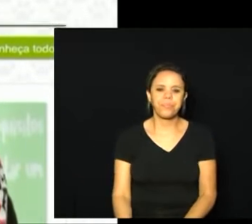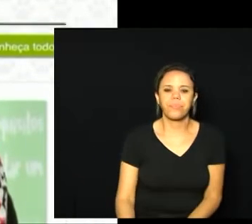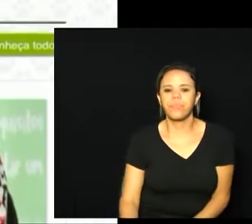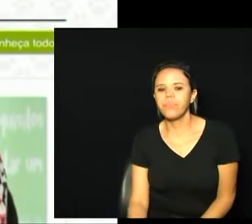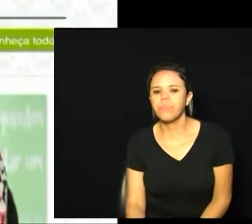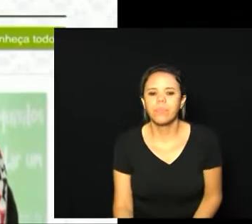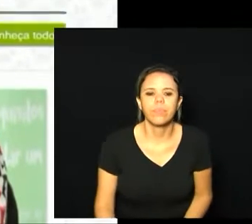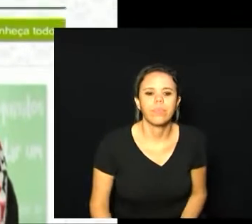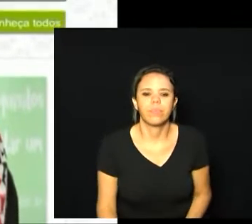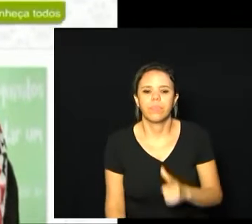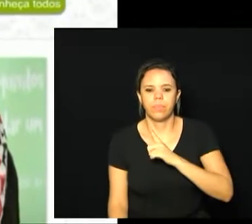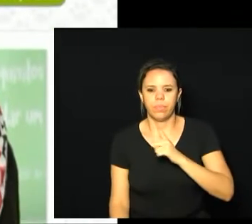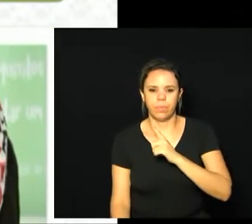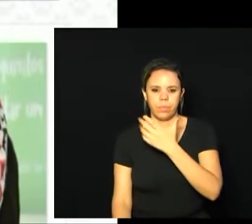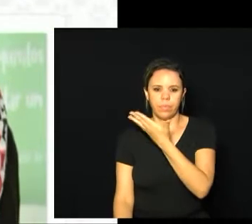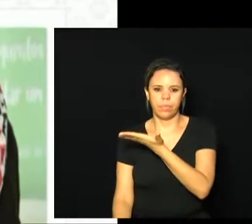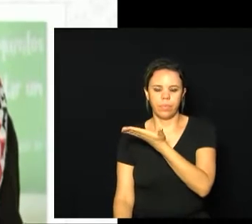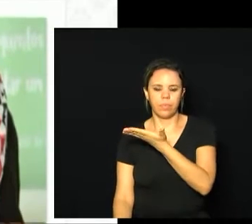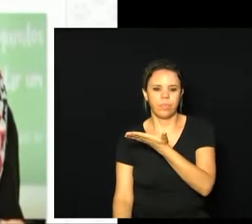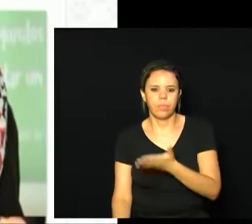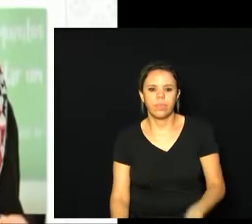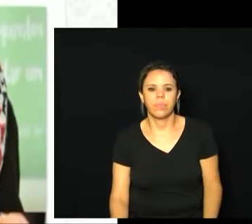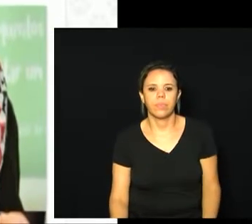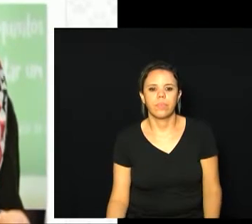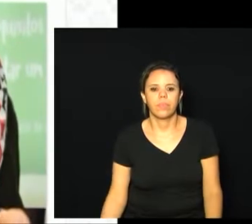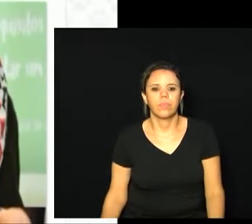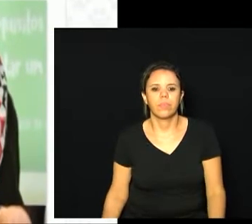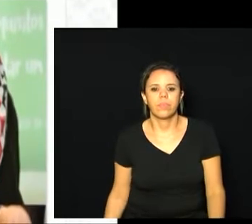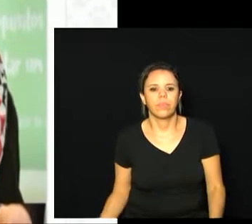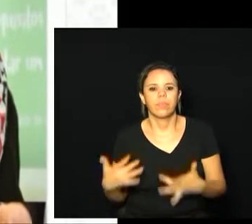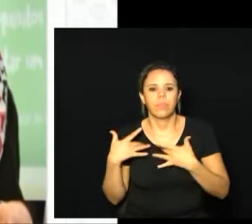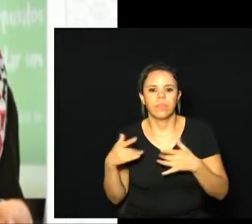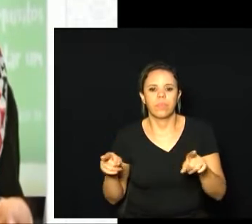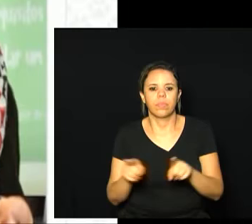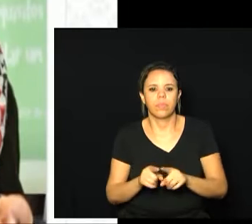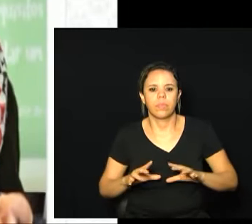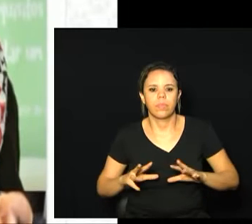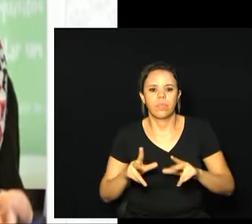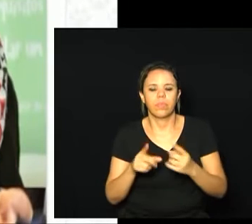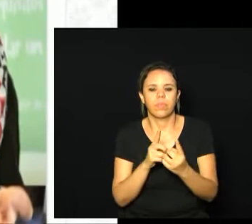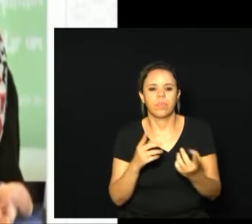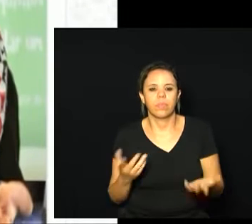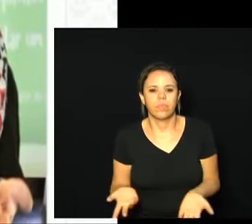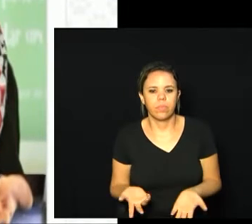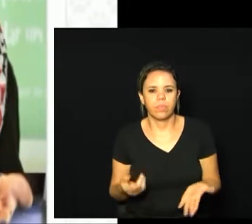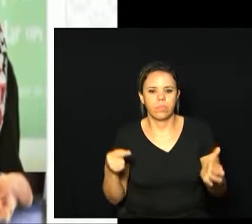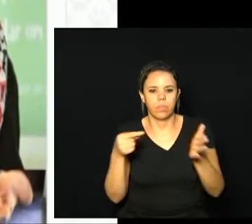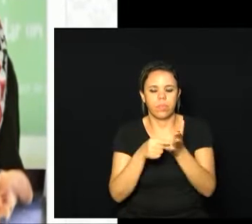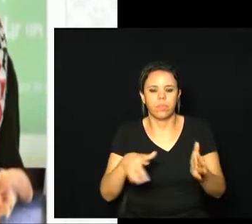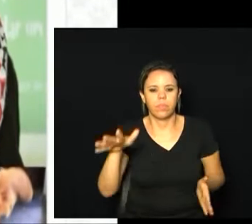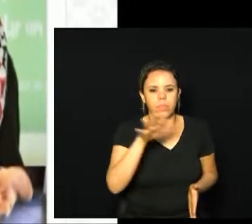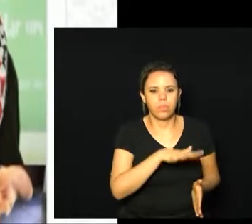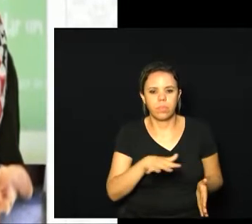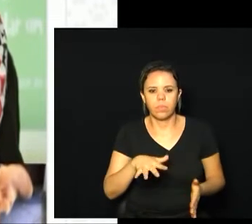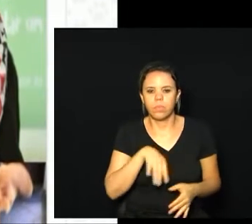portalanimal.campinas.sp.gov.br. Lá tem, inclusive, gente, não só a questão das adoções, mas todo o serviço. Denúncia geral sobre